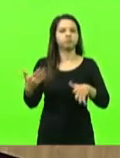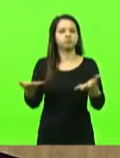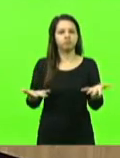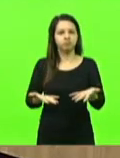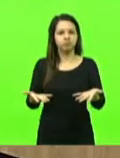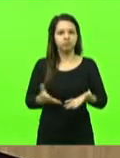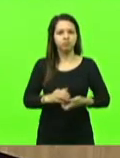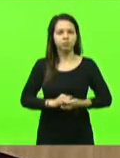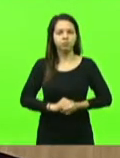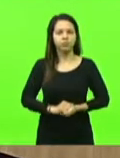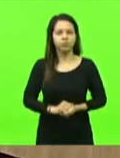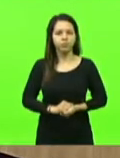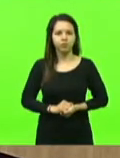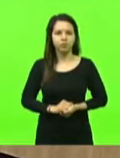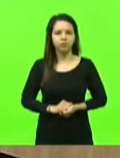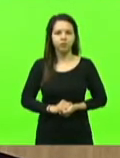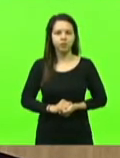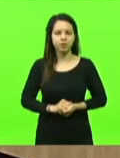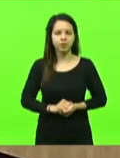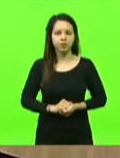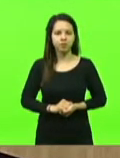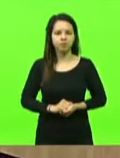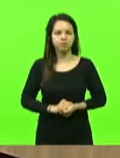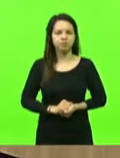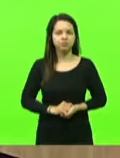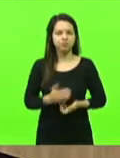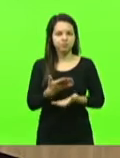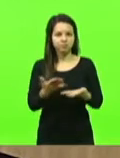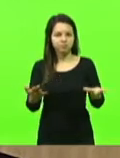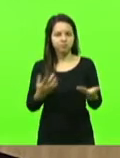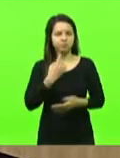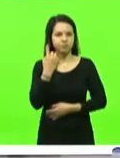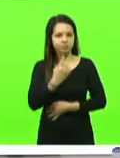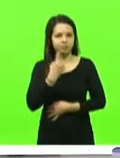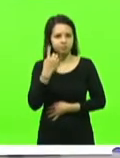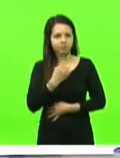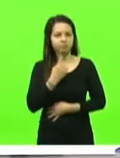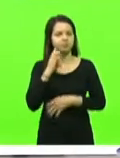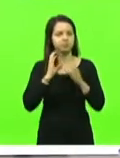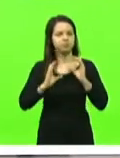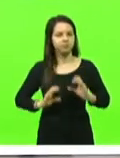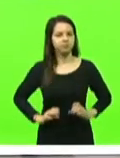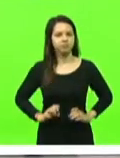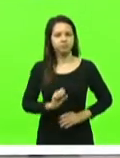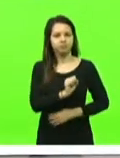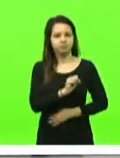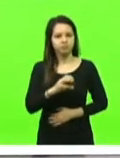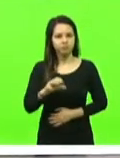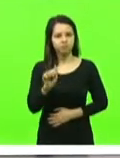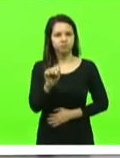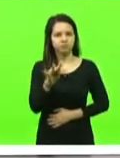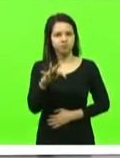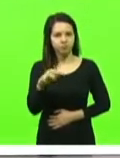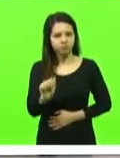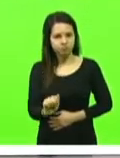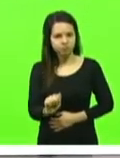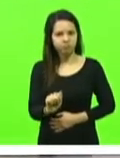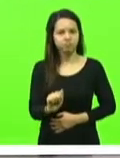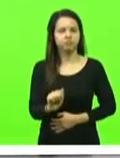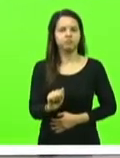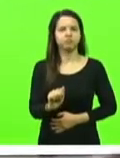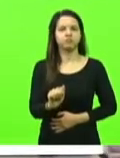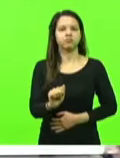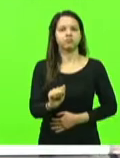Boa tarde, senhor presidente, colegas deputados, cidadãos catarinenses. Ata da 95ª Sessão